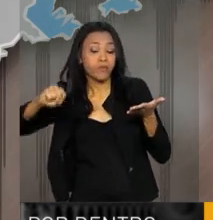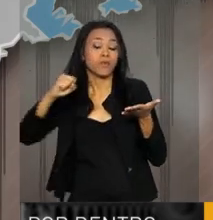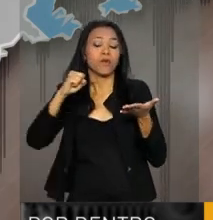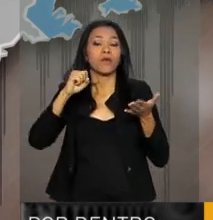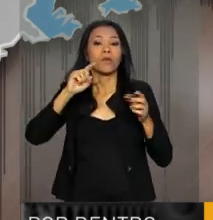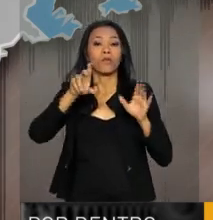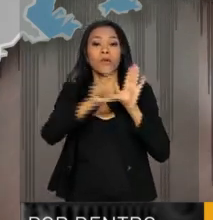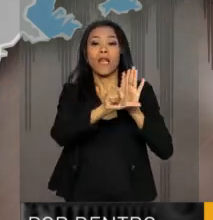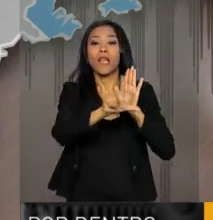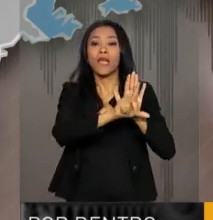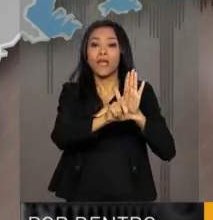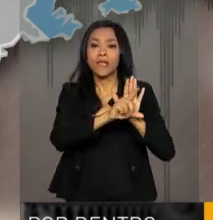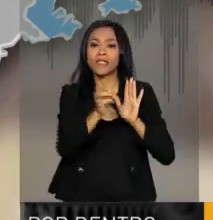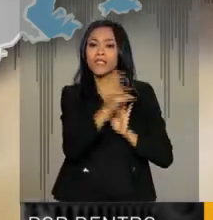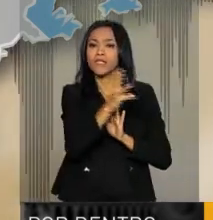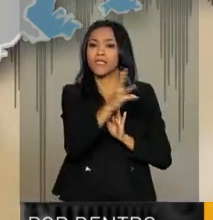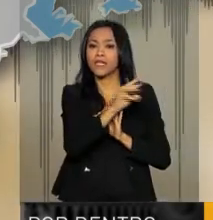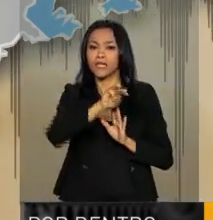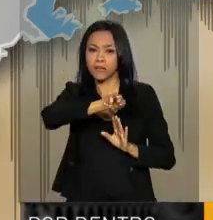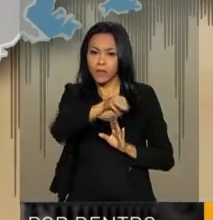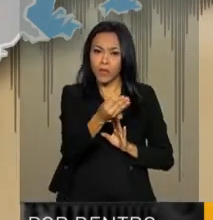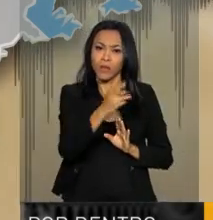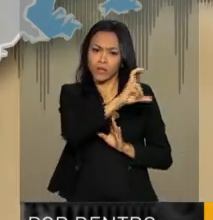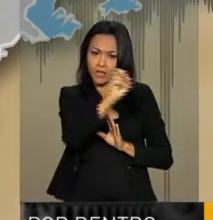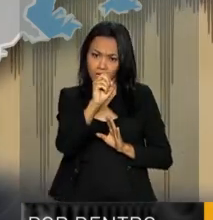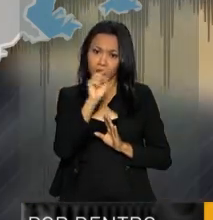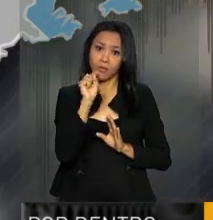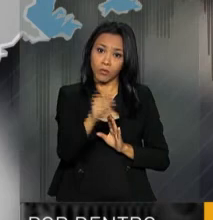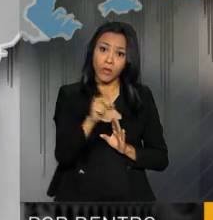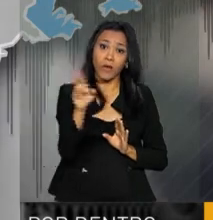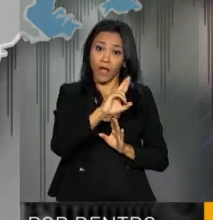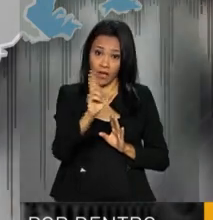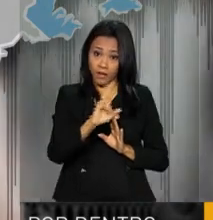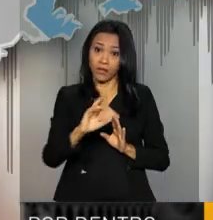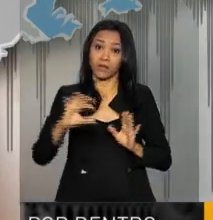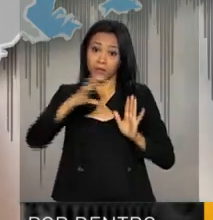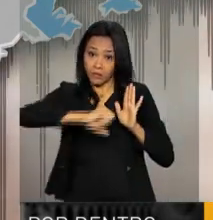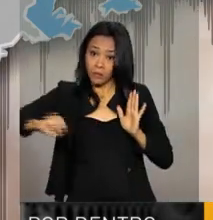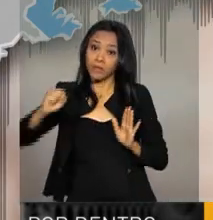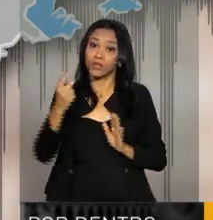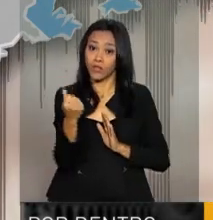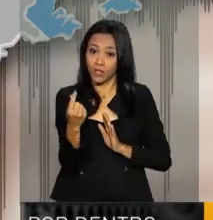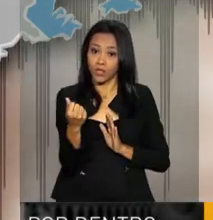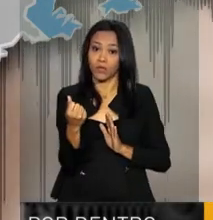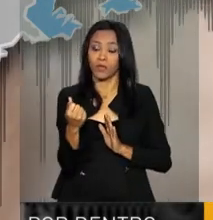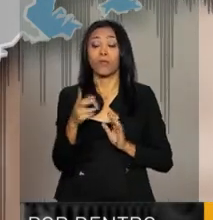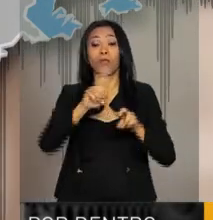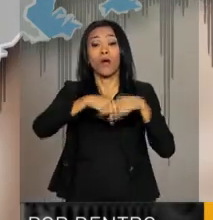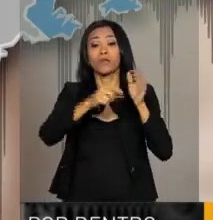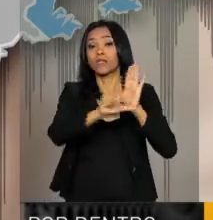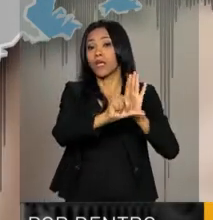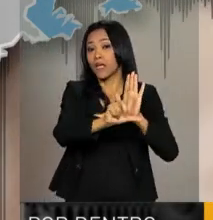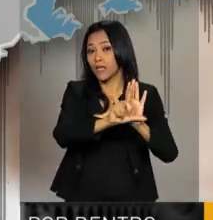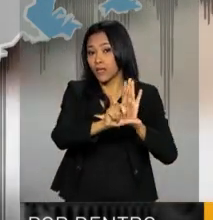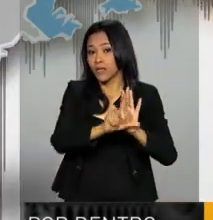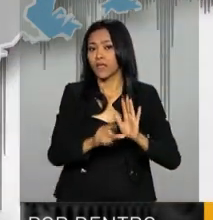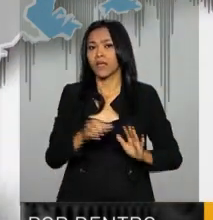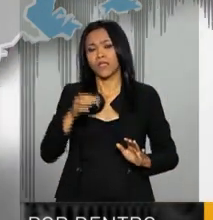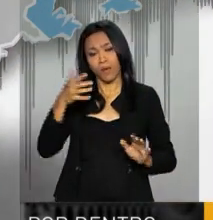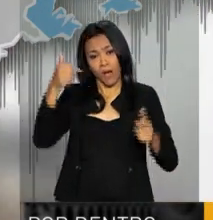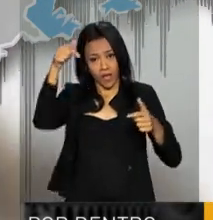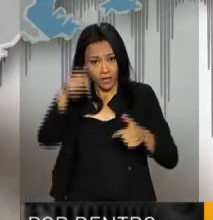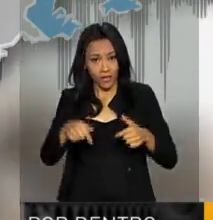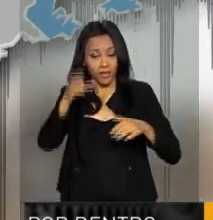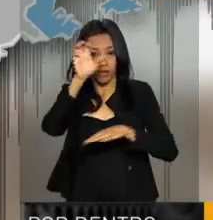33 milhões e quinhentos mil reais aqui na nossa região principalmente aqui no norte fluminense mais precisamente aqui na nossa